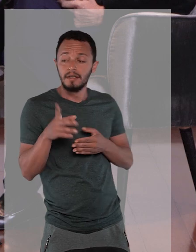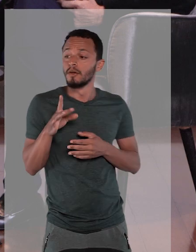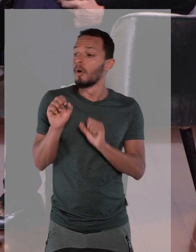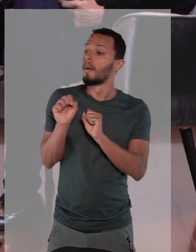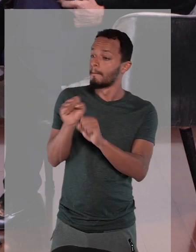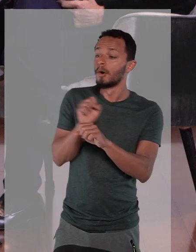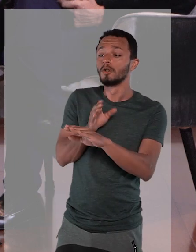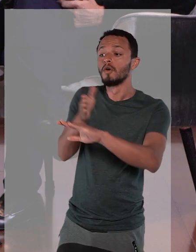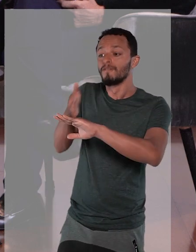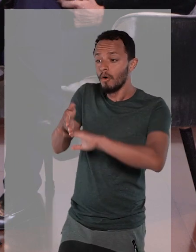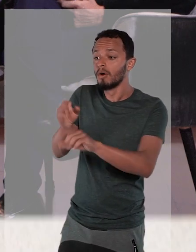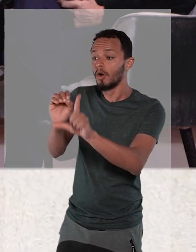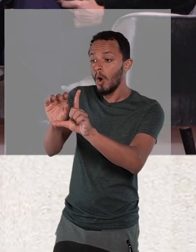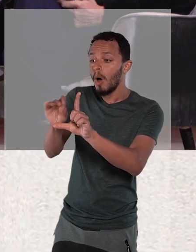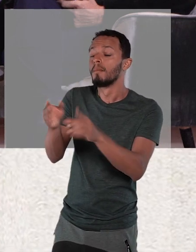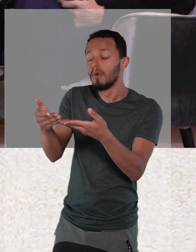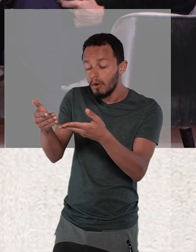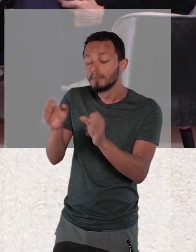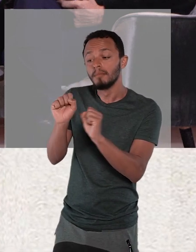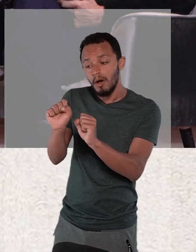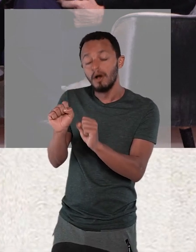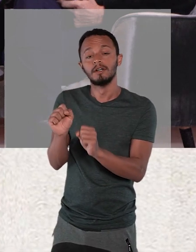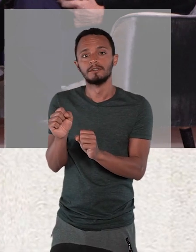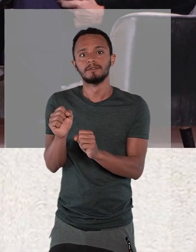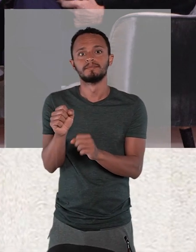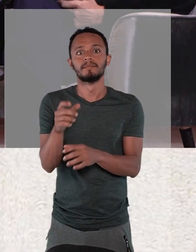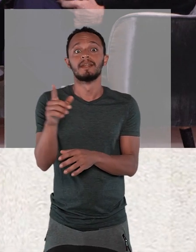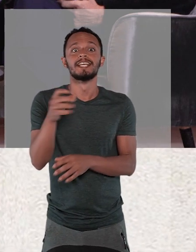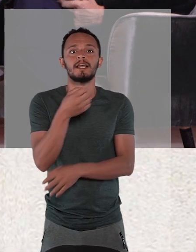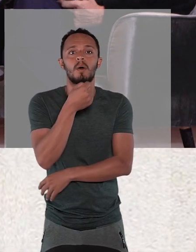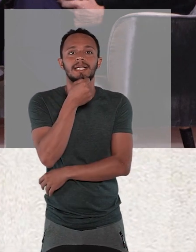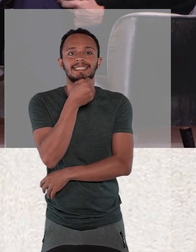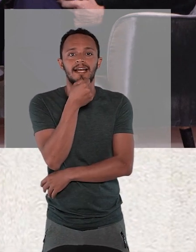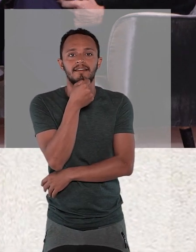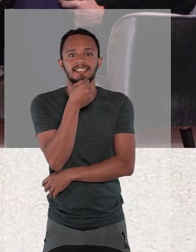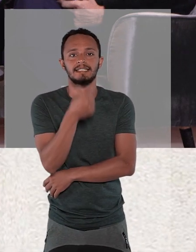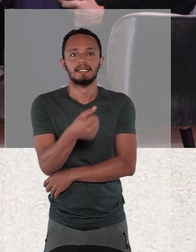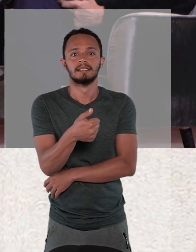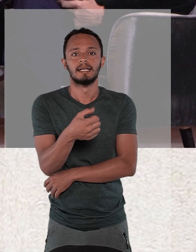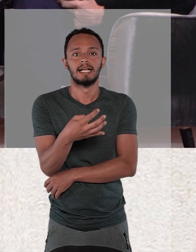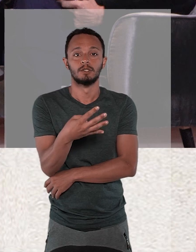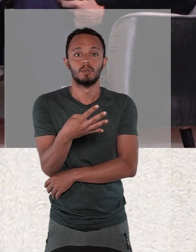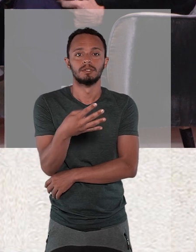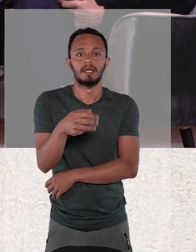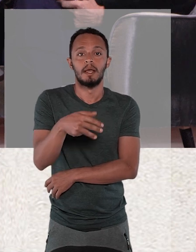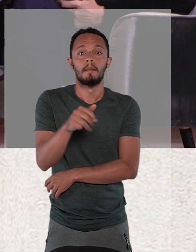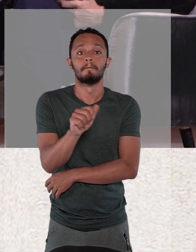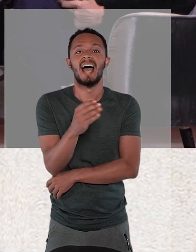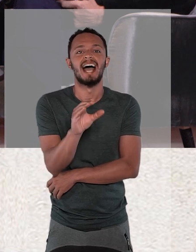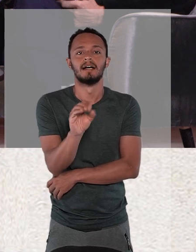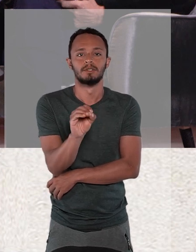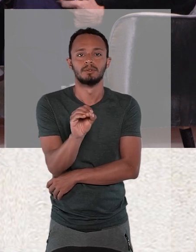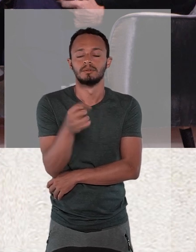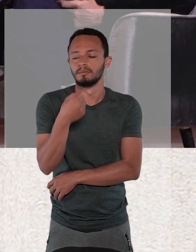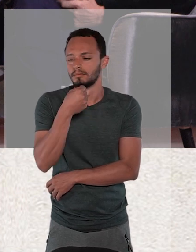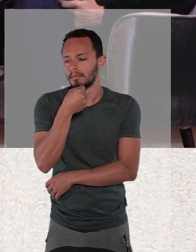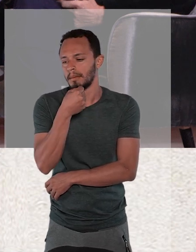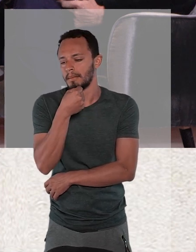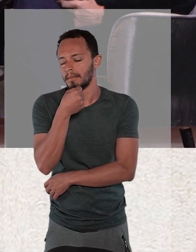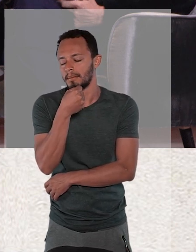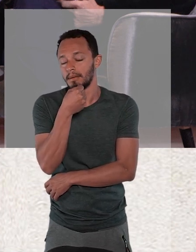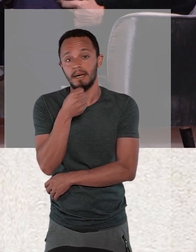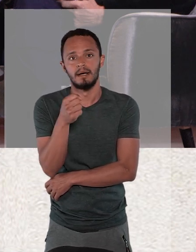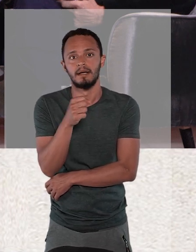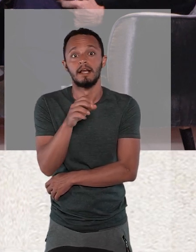jornalista, eu gravei aquela entrevista enorme, né, no dia 14 de março, e foi a primeira vez que eu usei essa metáfora, e eu disse, olha, será